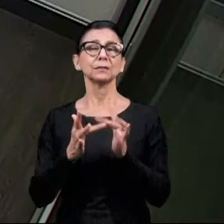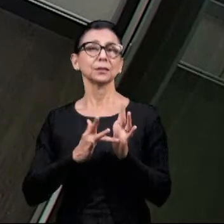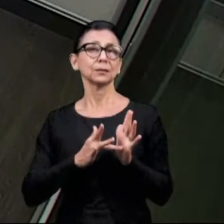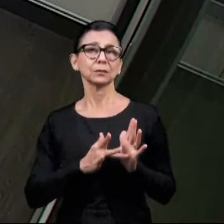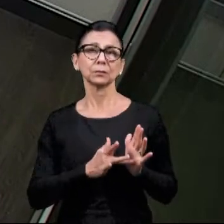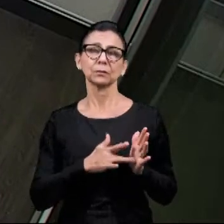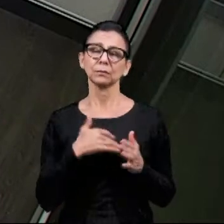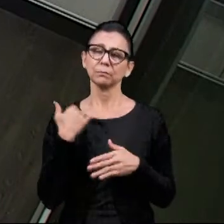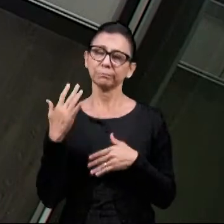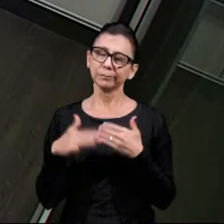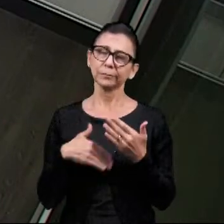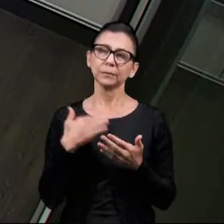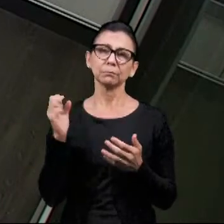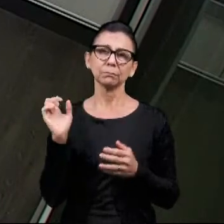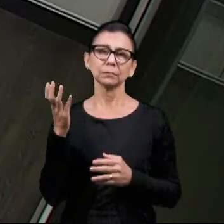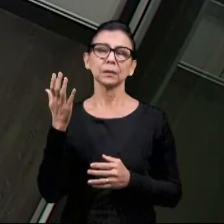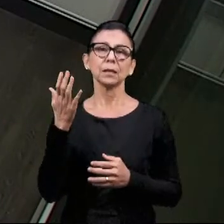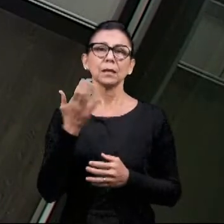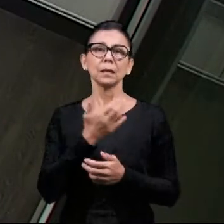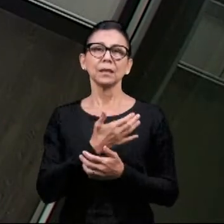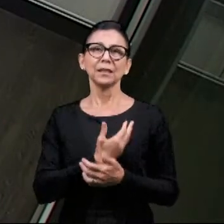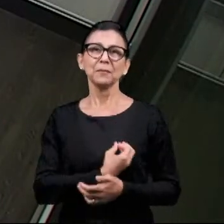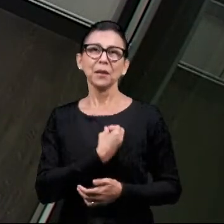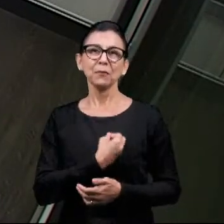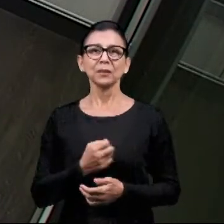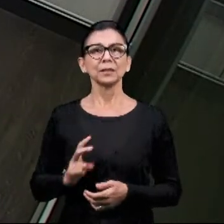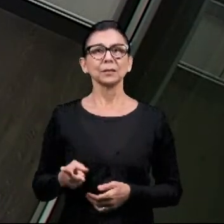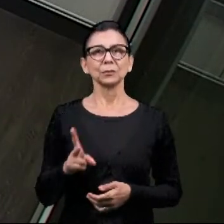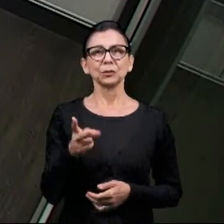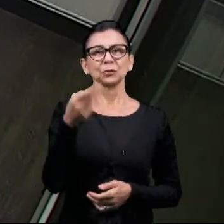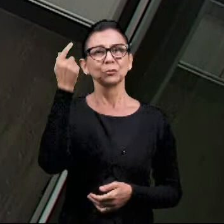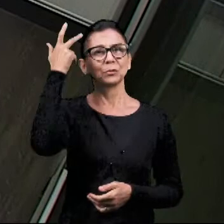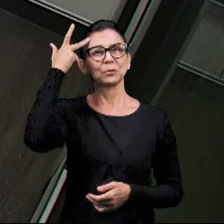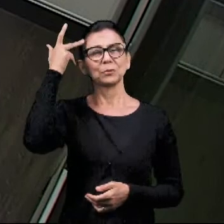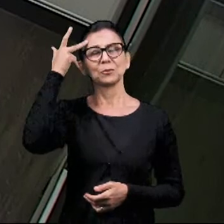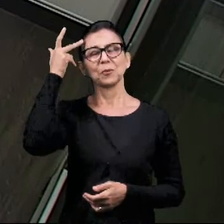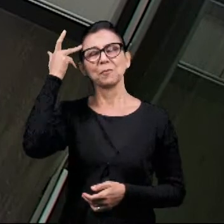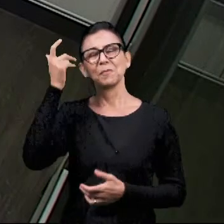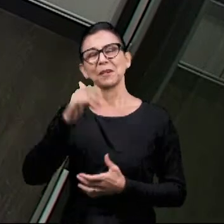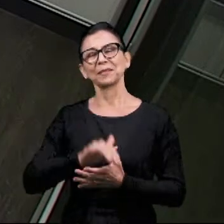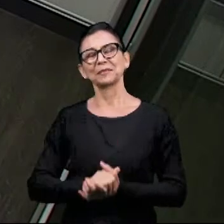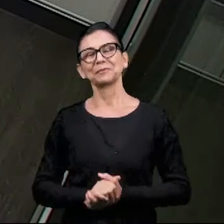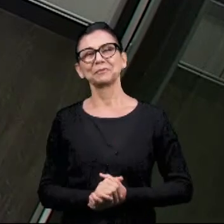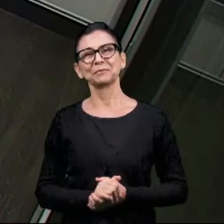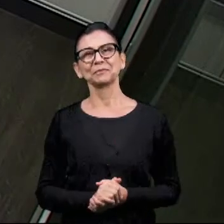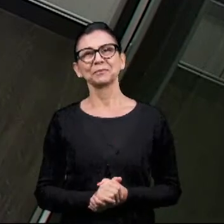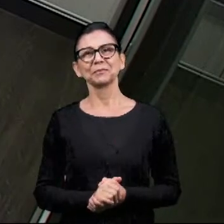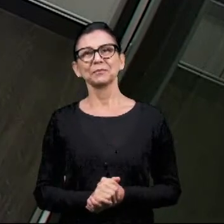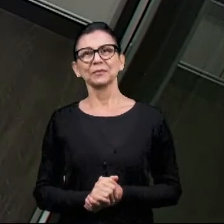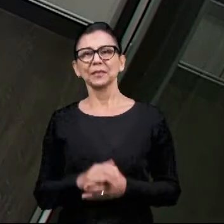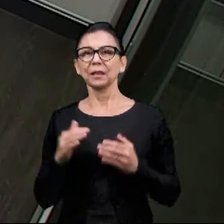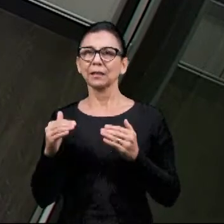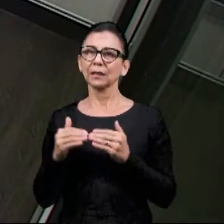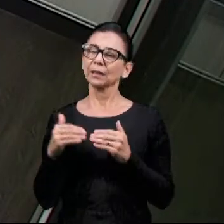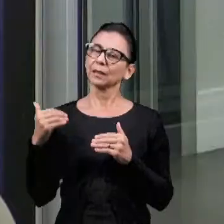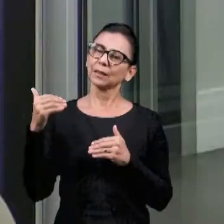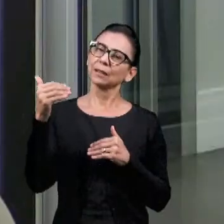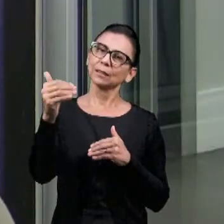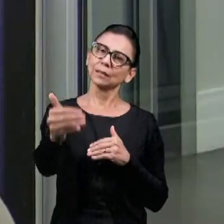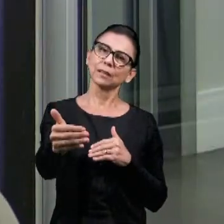a experiência foi essa, meu caro Jorge e todos os nossos ouvintes, né? E daí pra